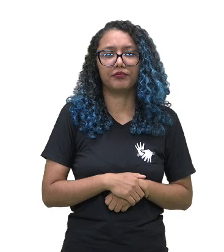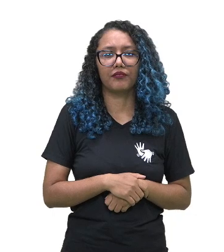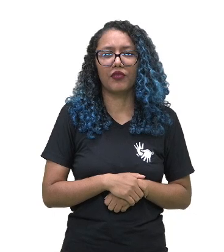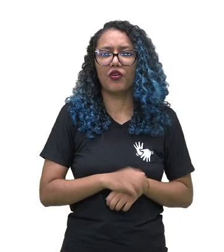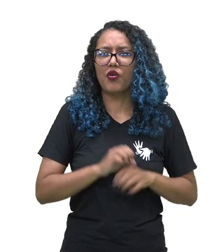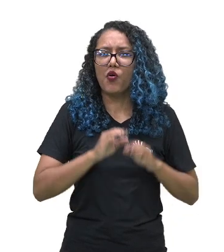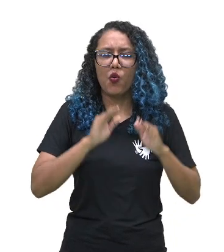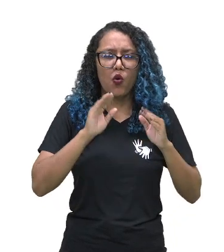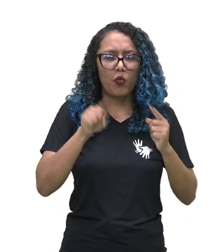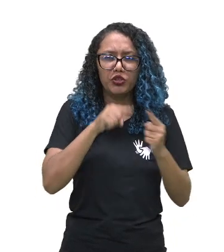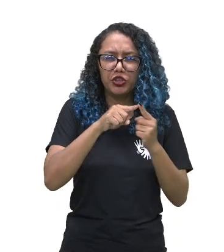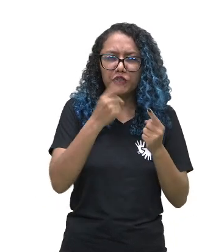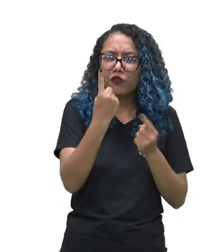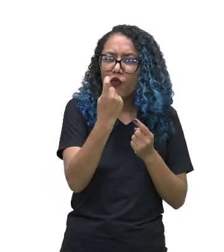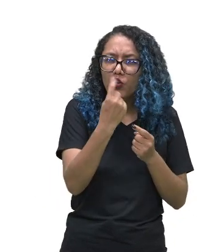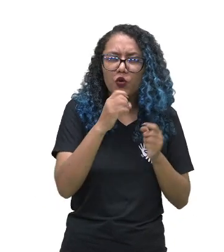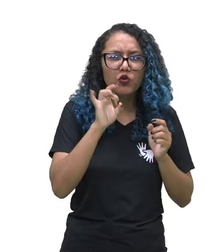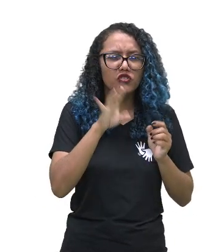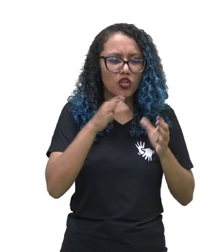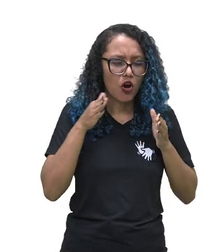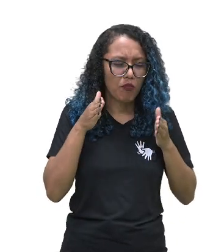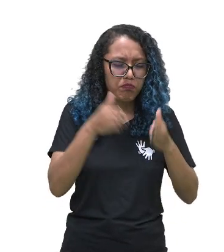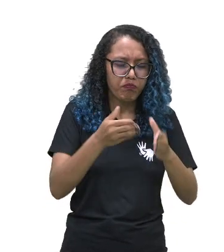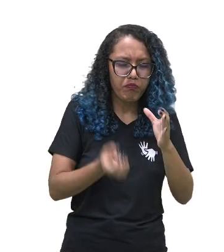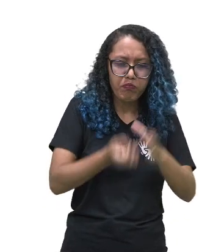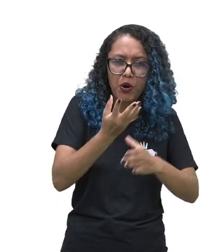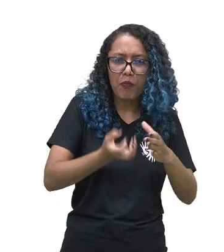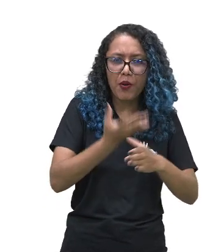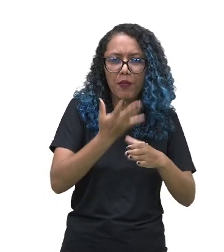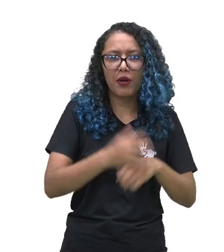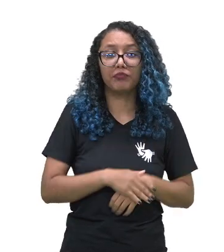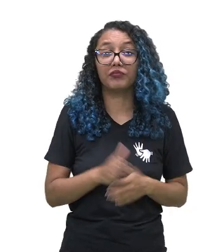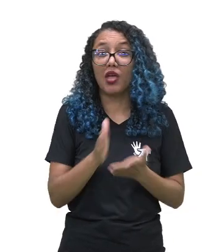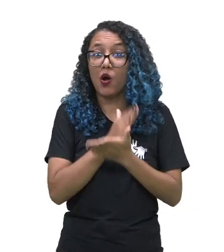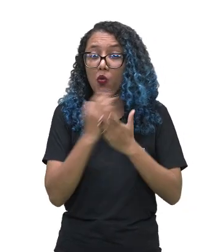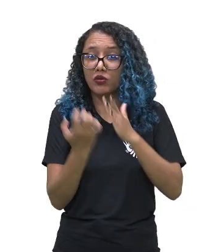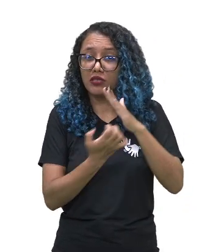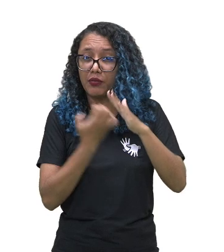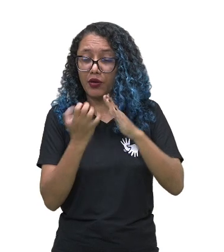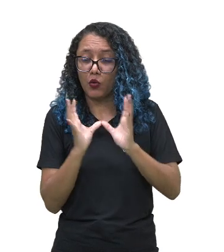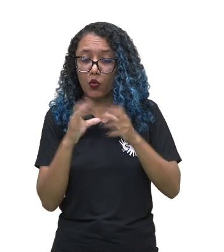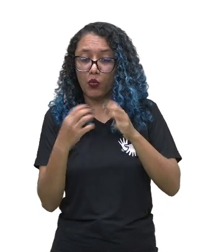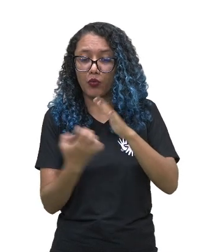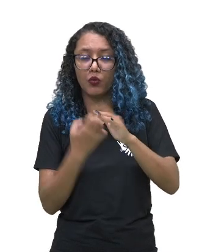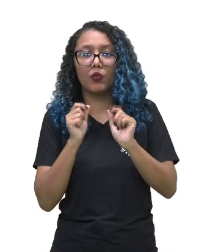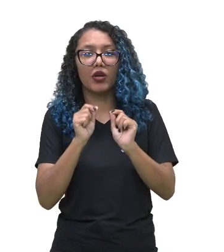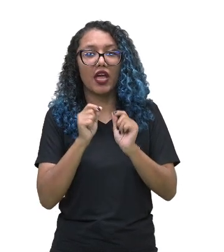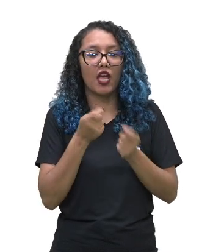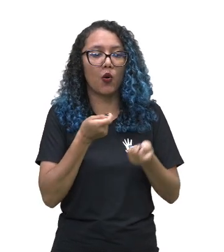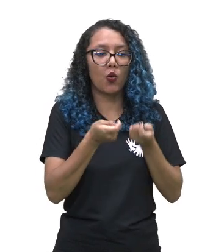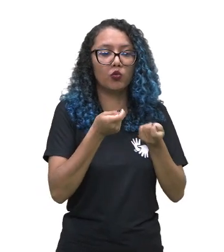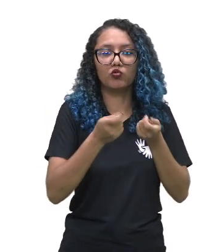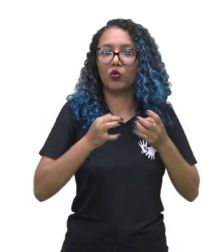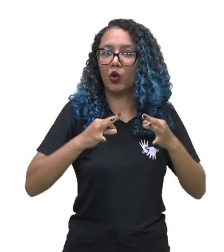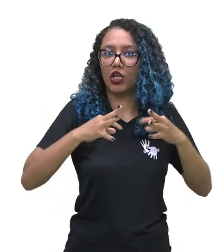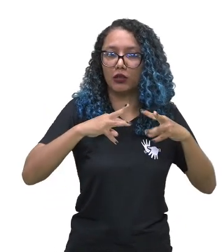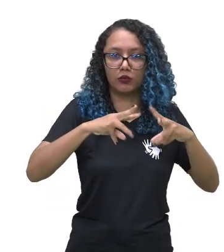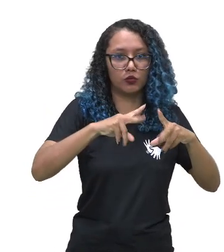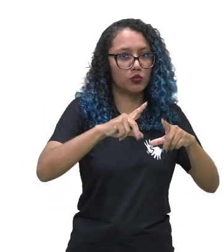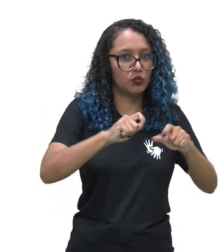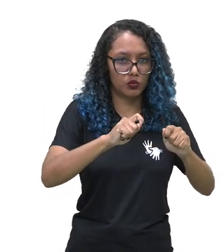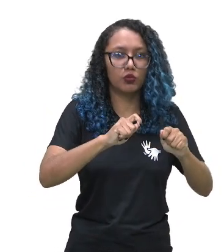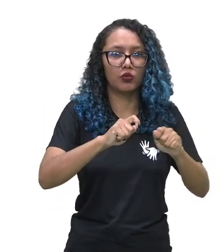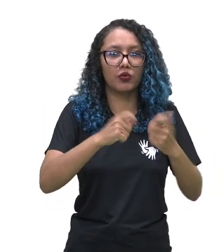isto. Um pequeno número de empresários e dirigentes que senhoreiam tudo e a grande massa